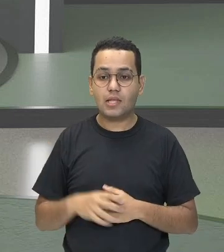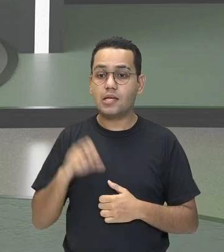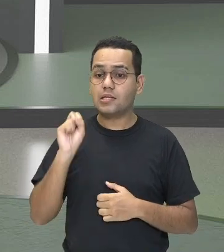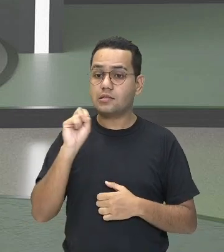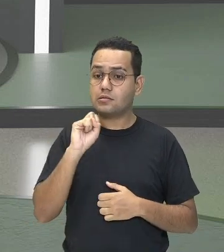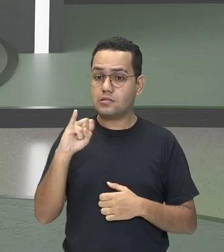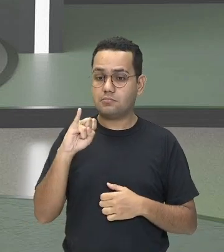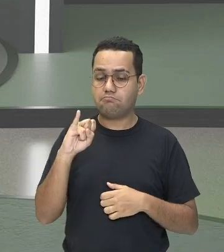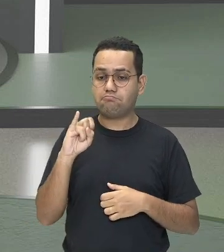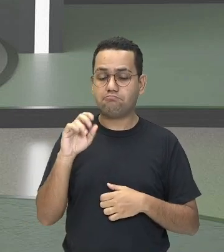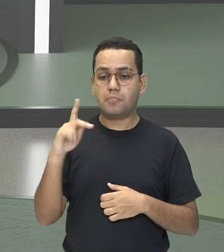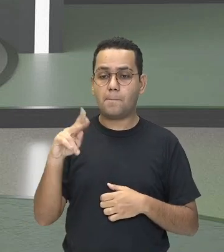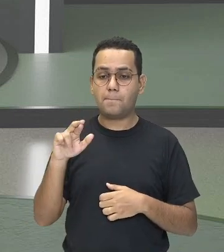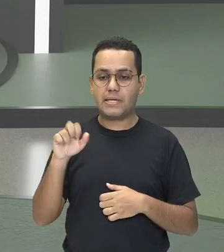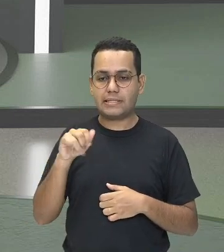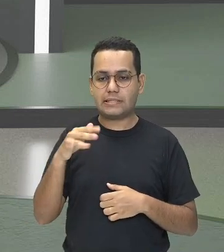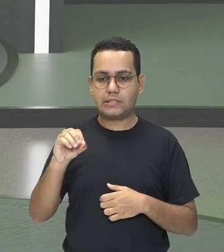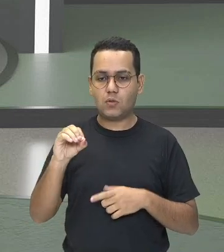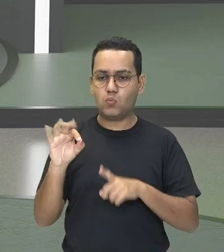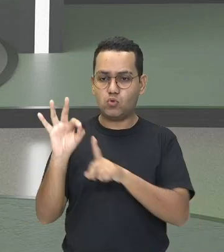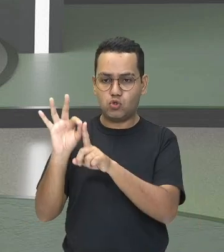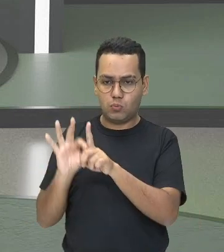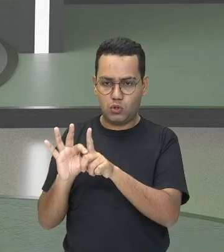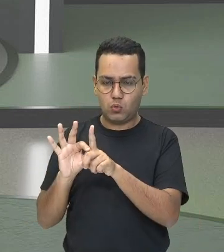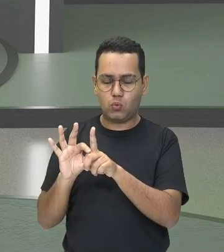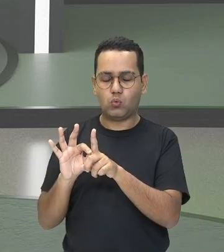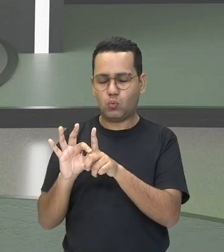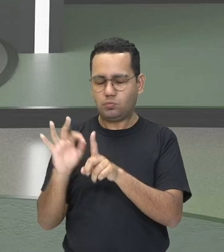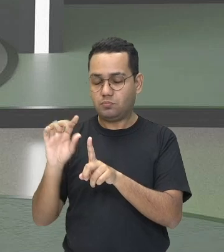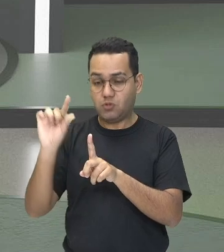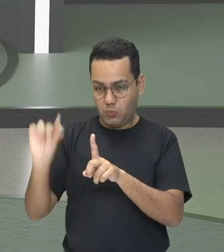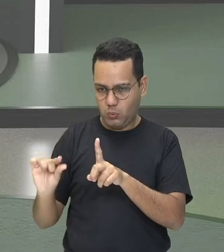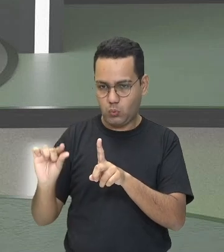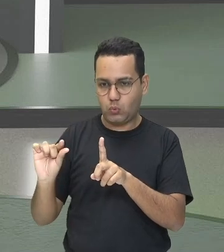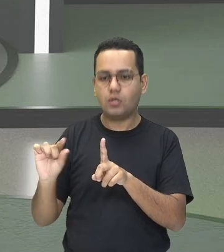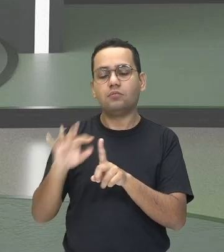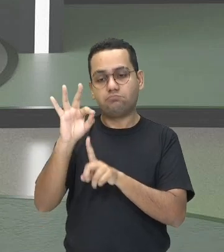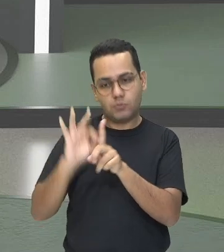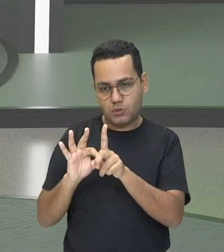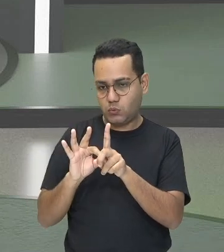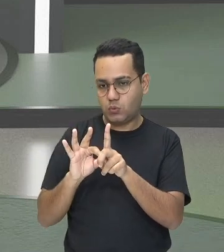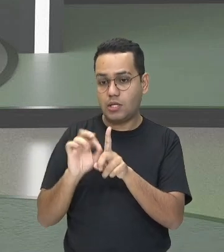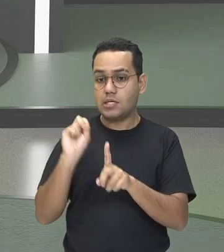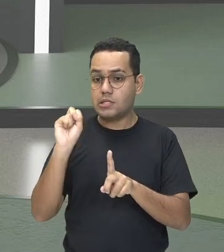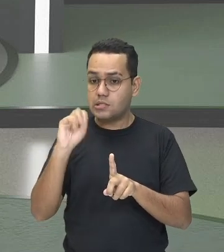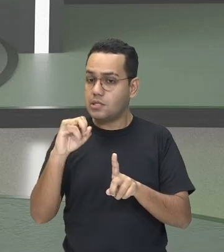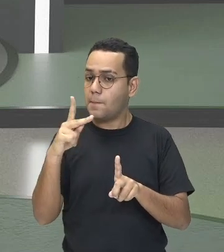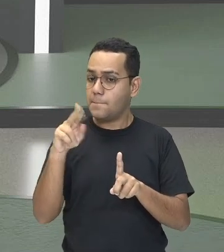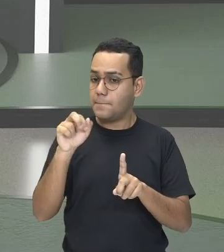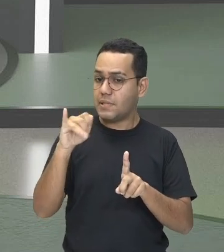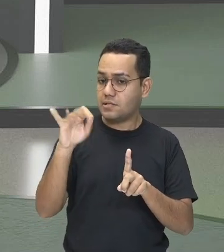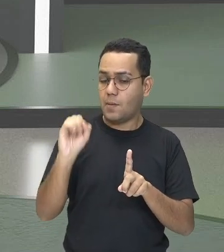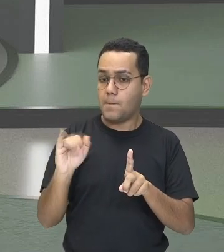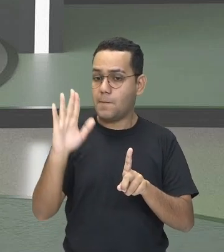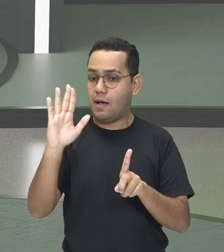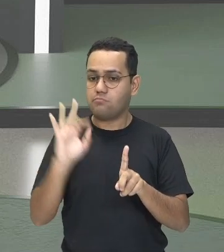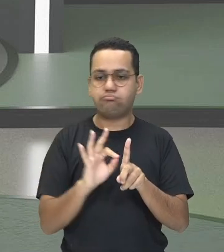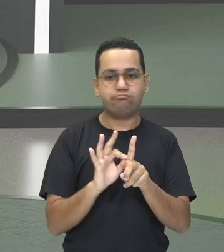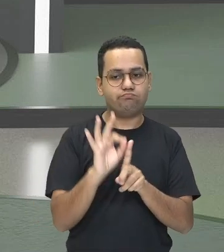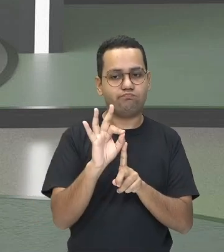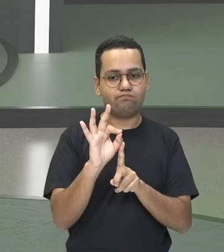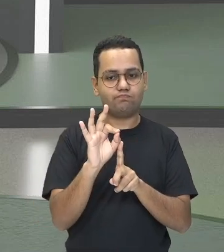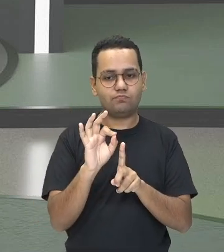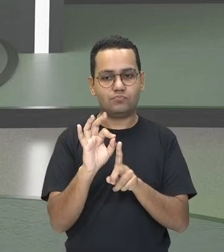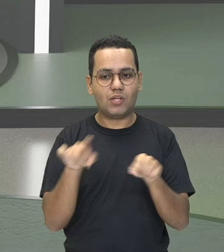pressão eu diminuo a temperatura se eu aumento a pressão eu aumenta a temperatura Tá mas outros fatores importantes é a concentração